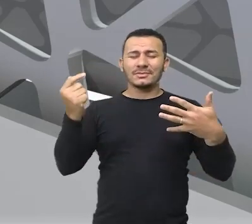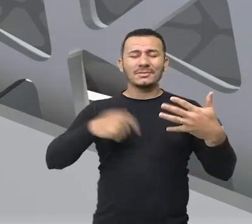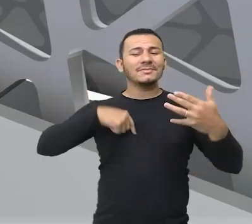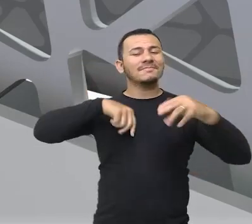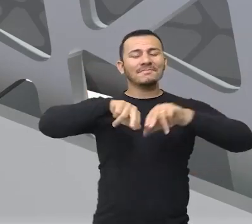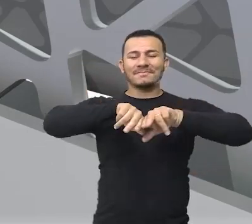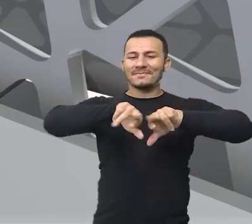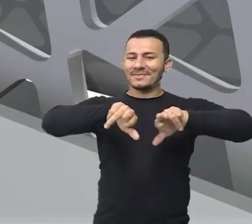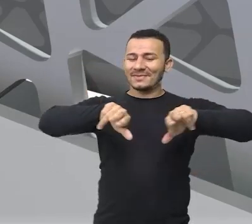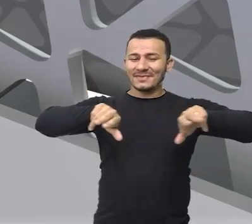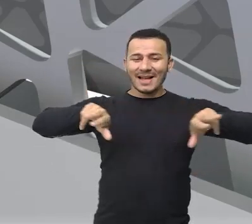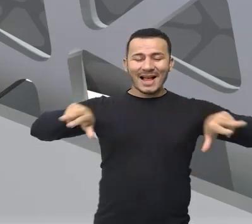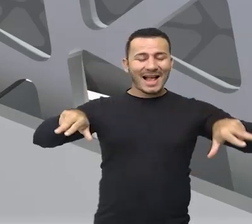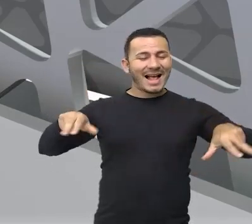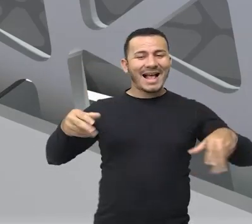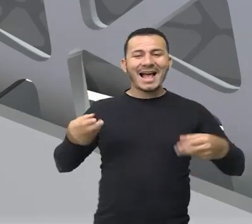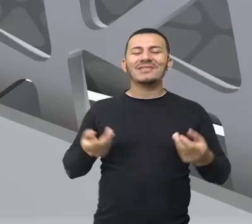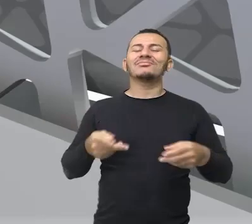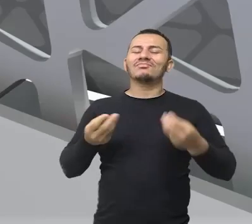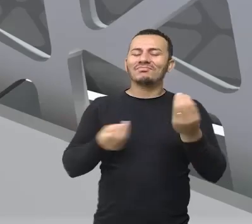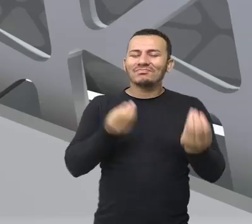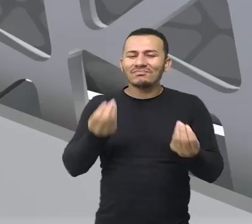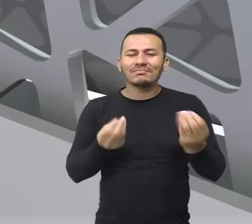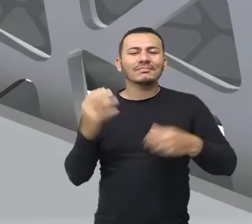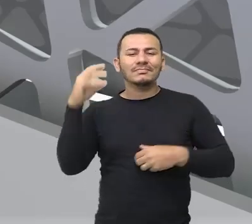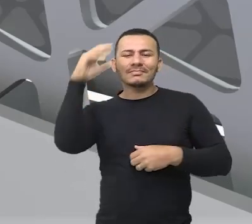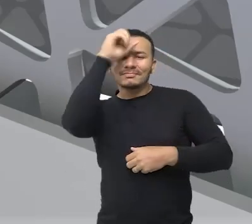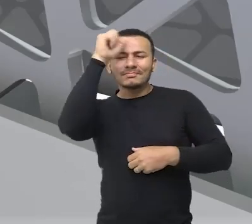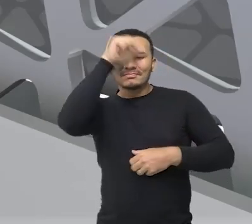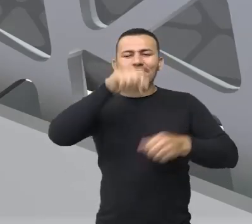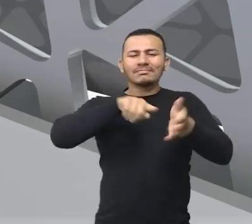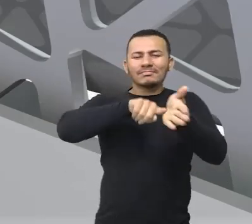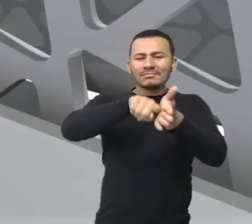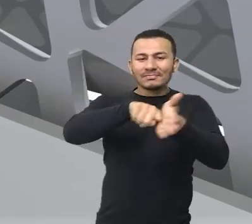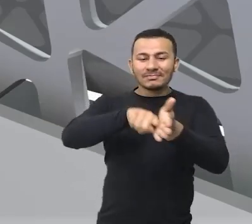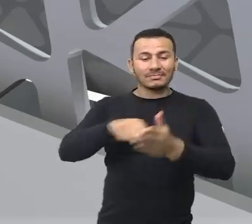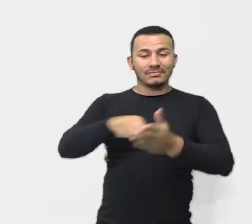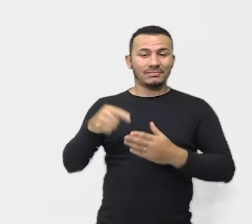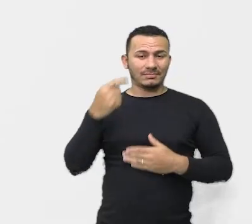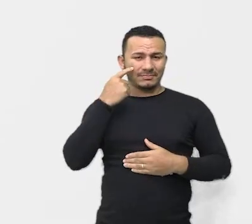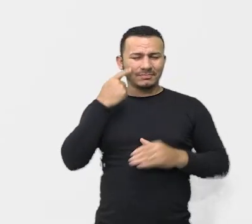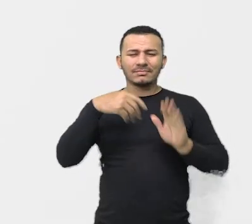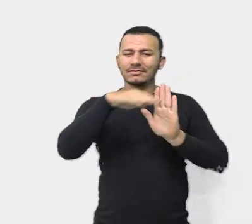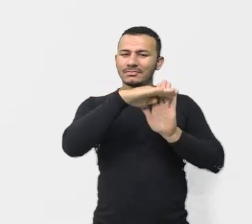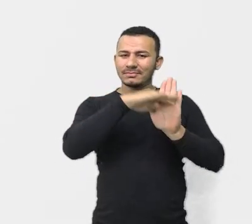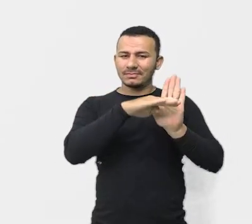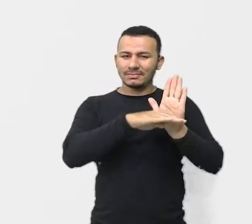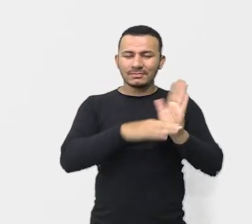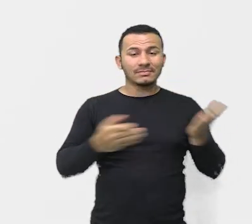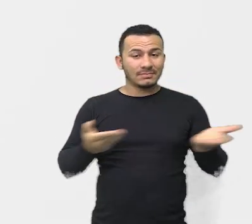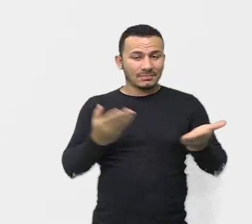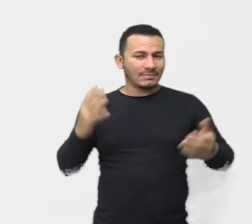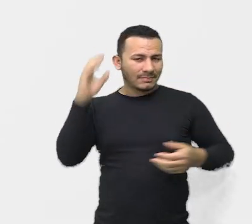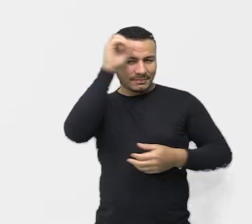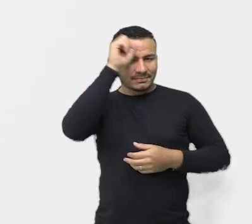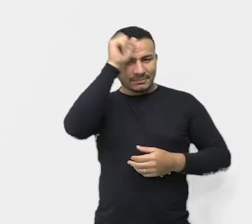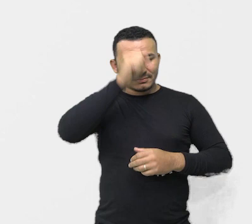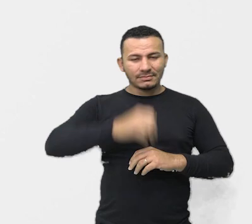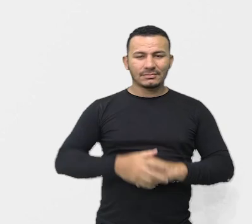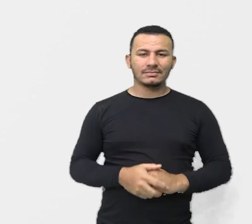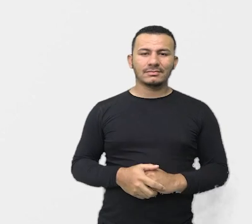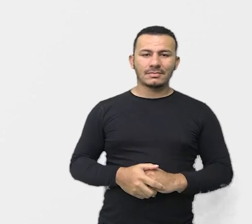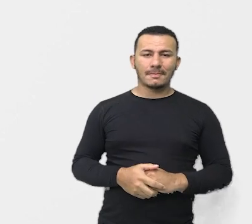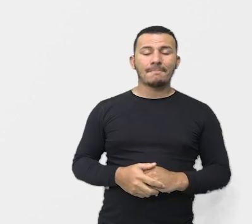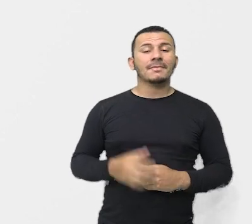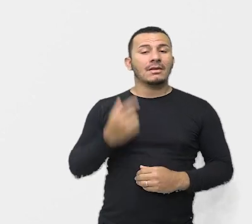conteúdo para explorar, para analisar. Então vamos conhecê-lo? Olhem só o que a gente tem por aí.